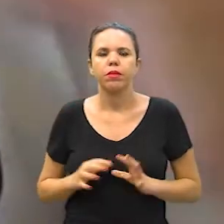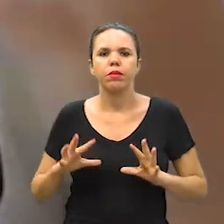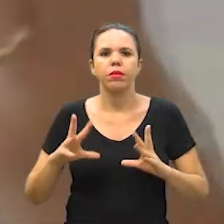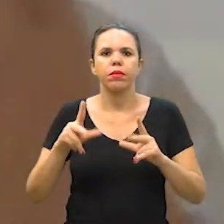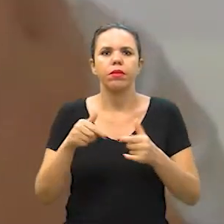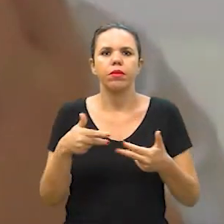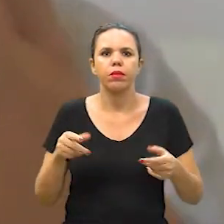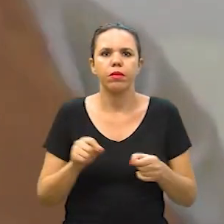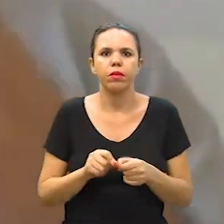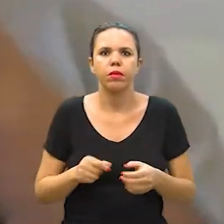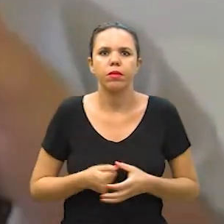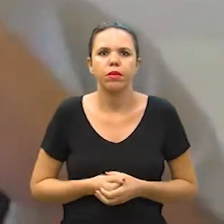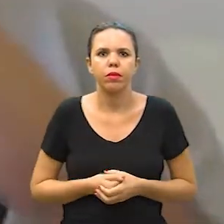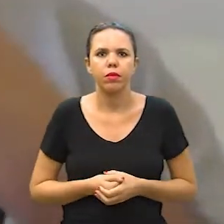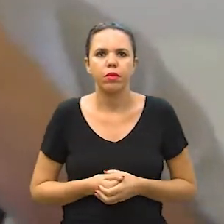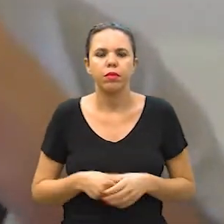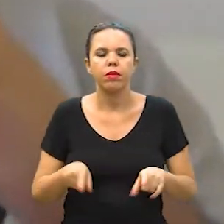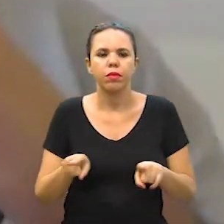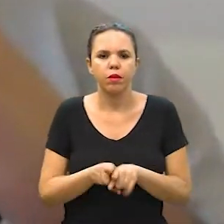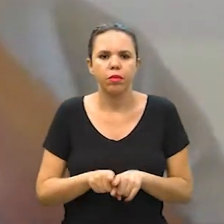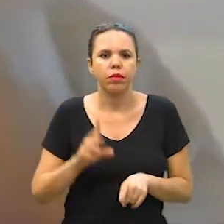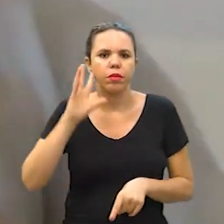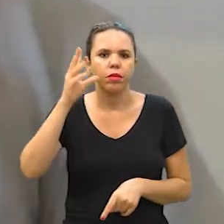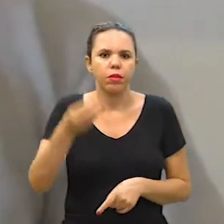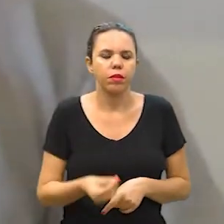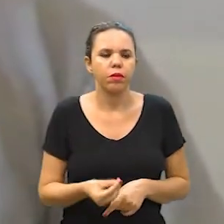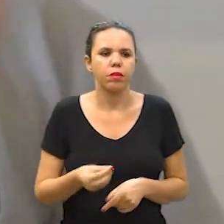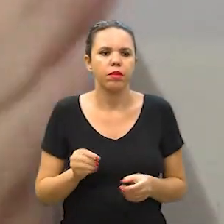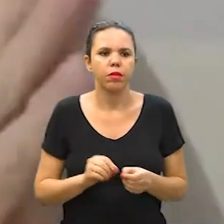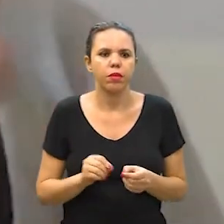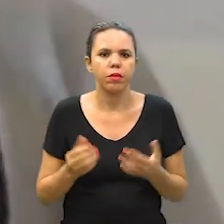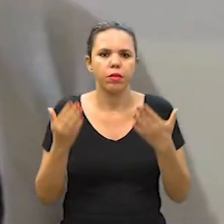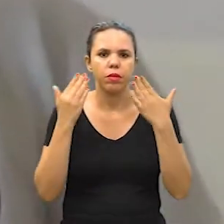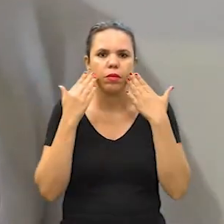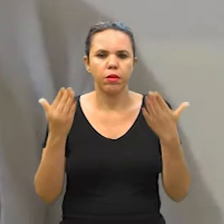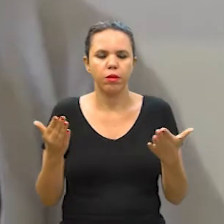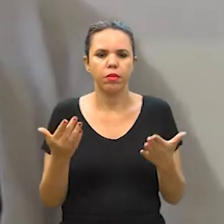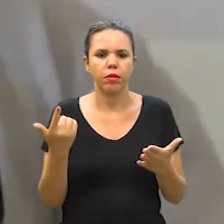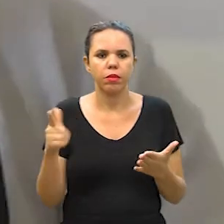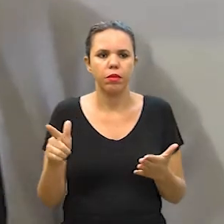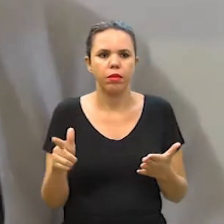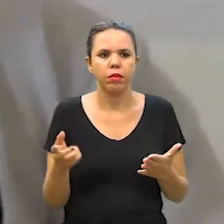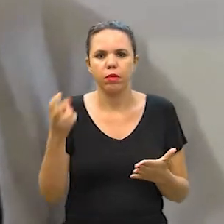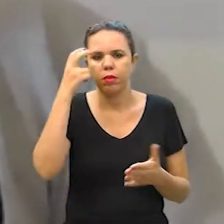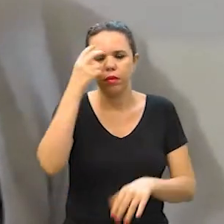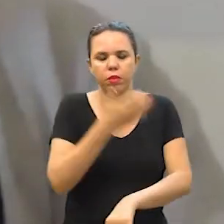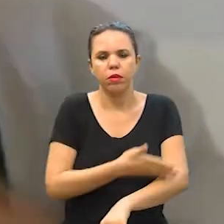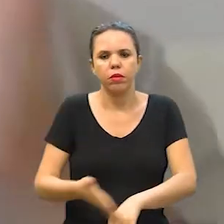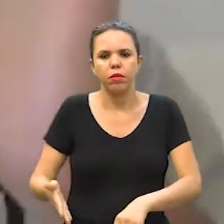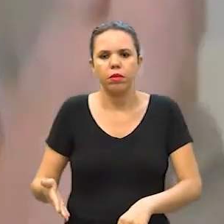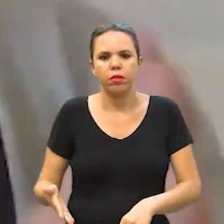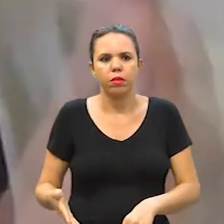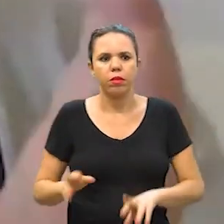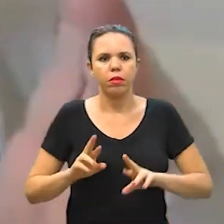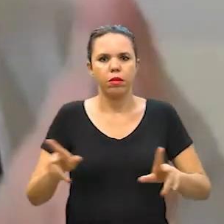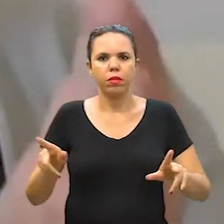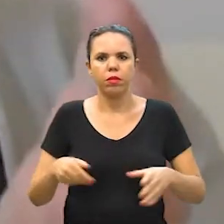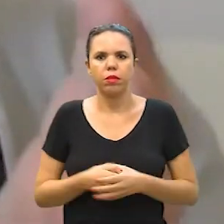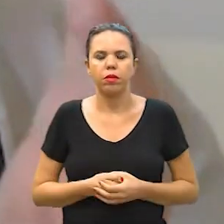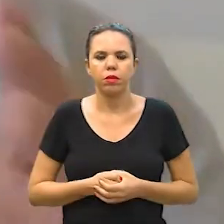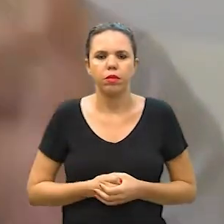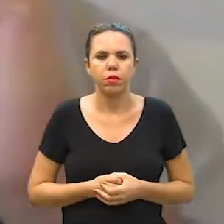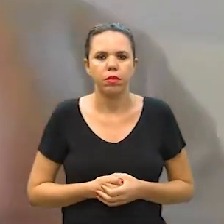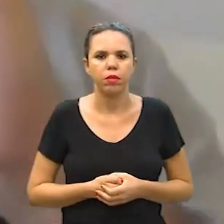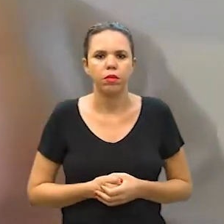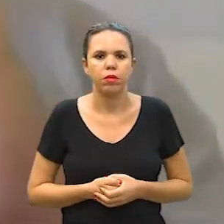esse universo, ele também tem que entender que ele vai se deparar com uma outra cultura, completamente